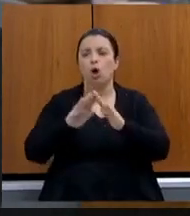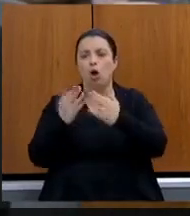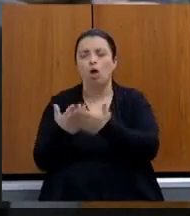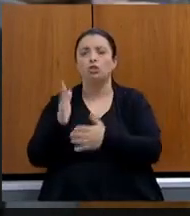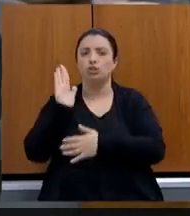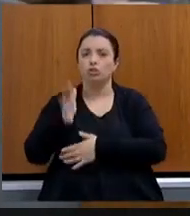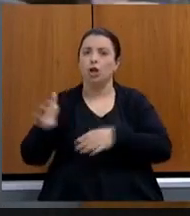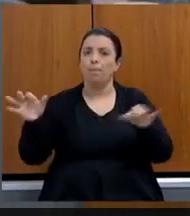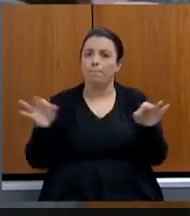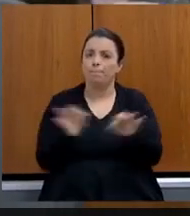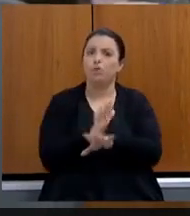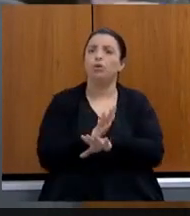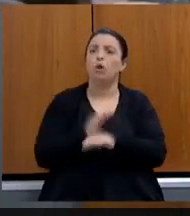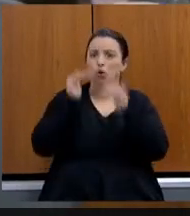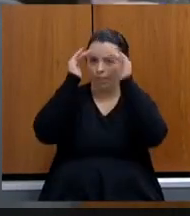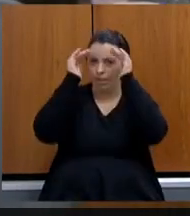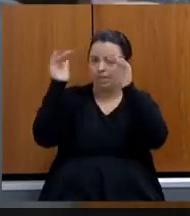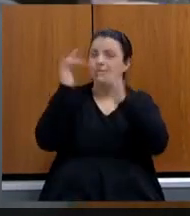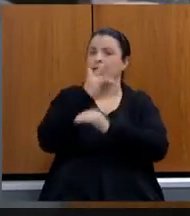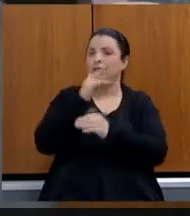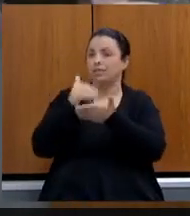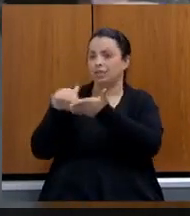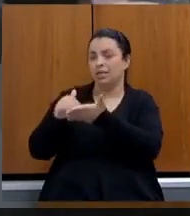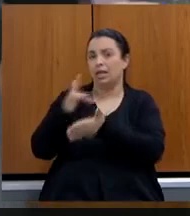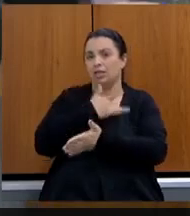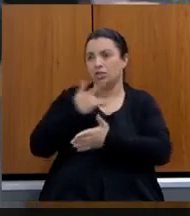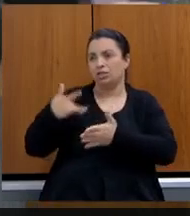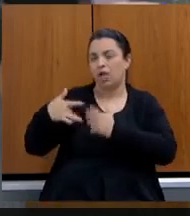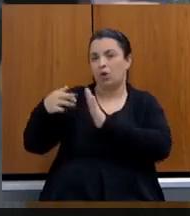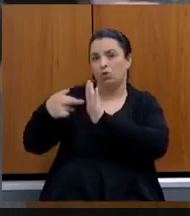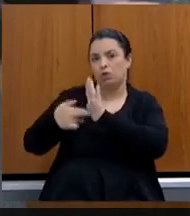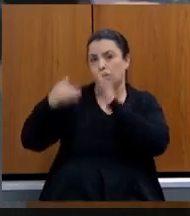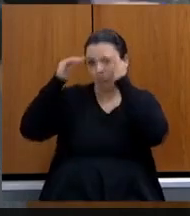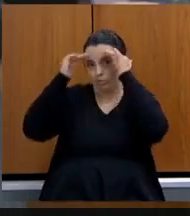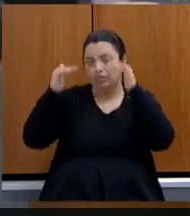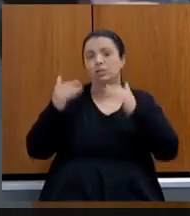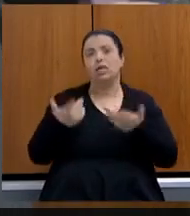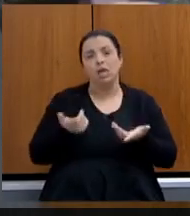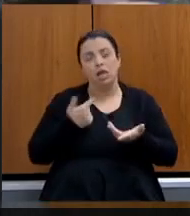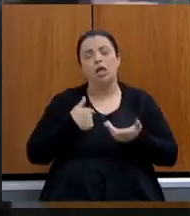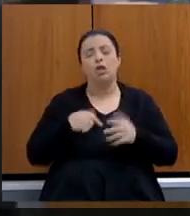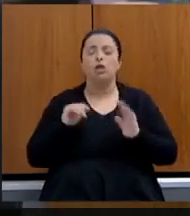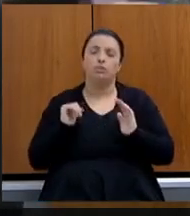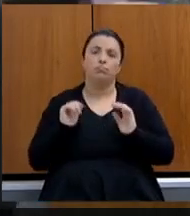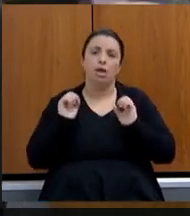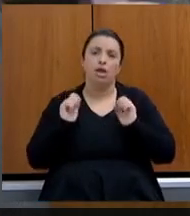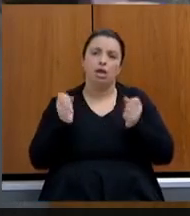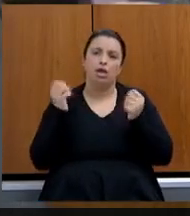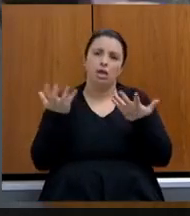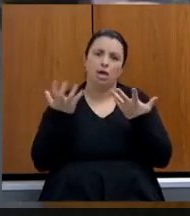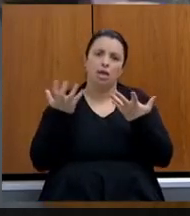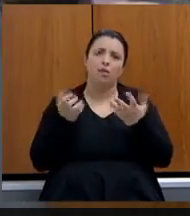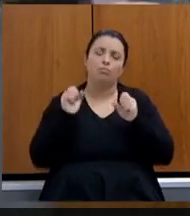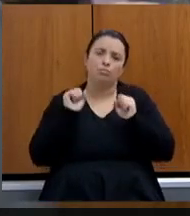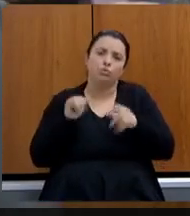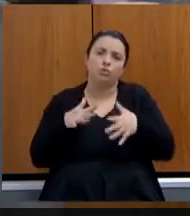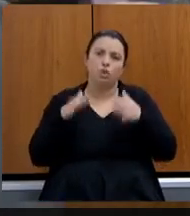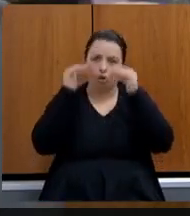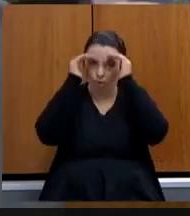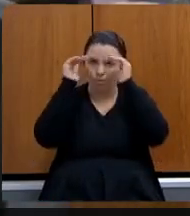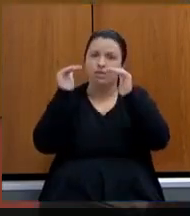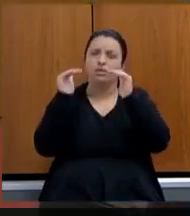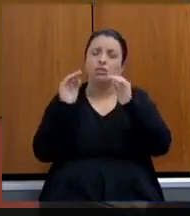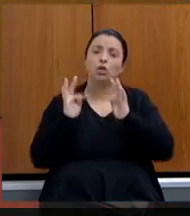e aguardando que que essa decisão aconteça e que a gente possa é cumpri-la obviamente com todo o cuidado necessário